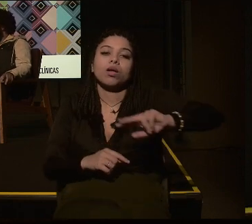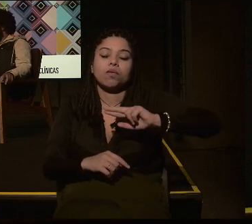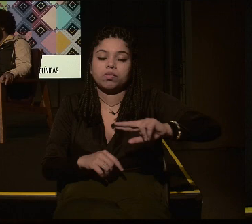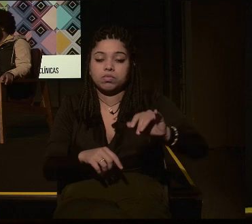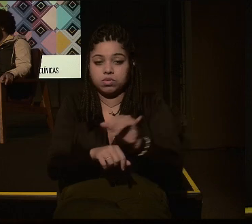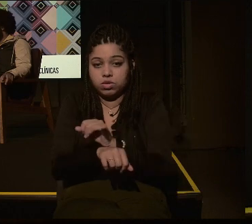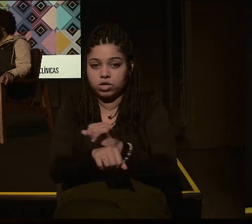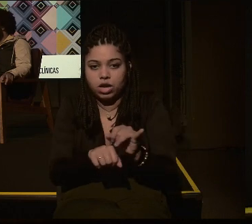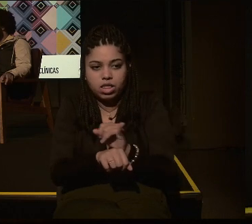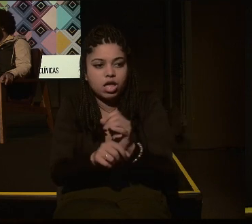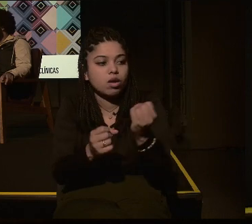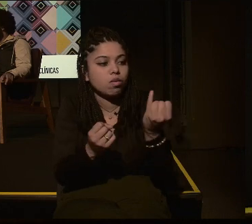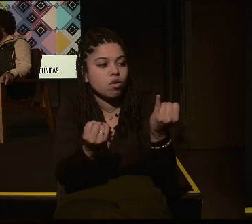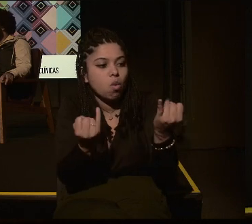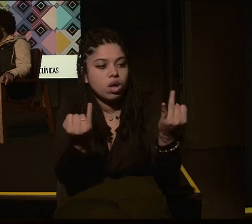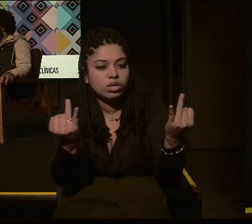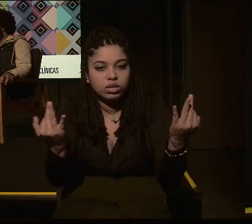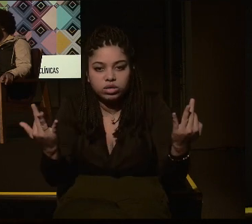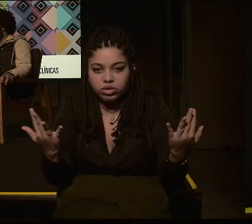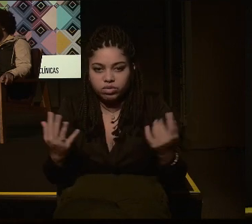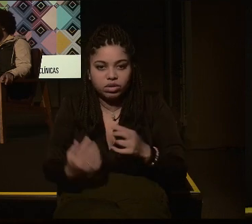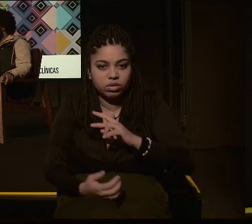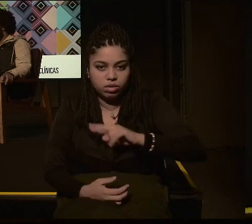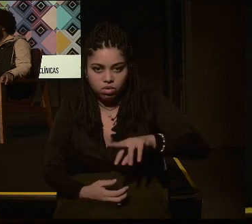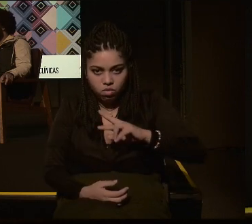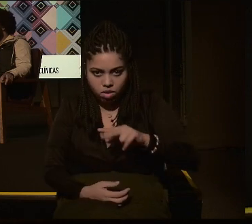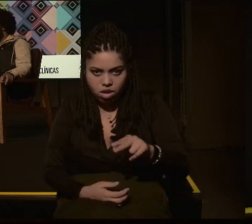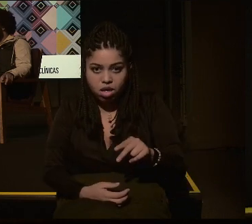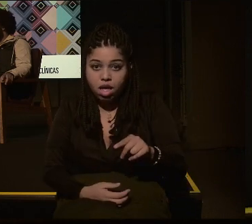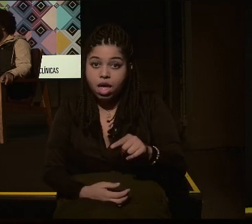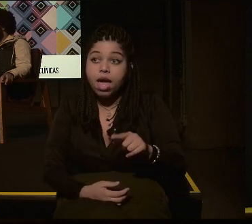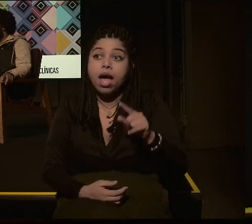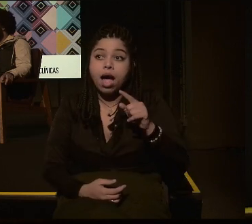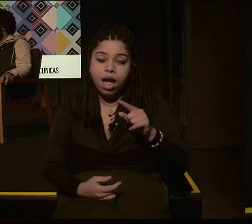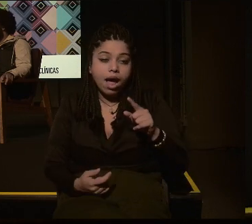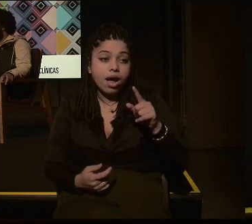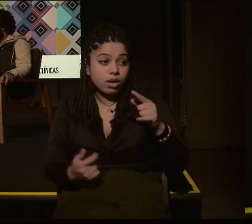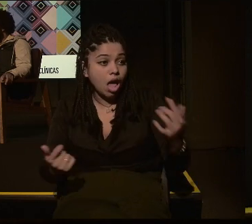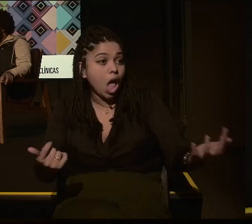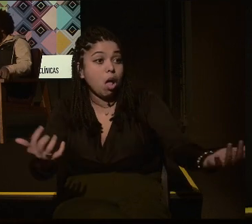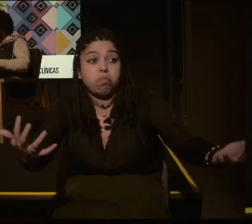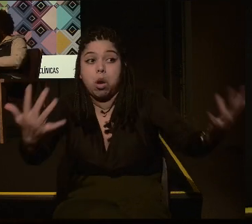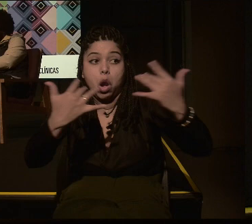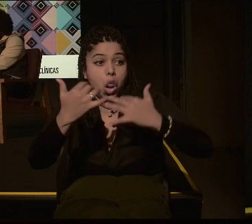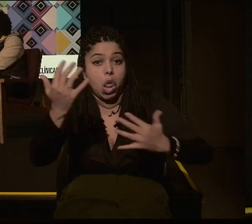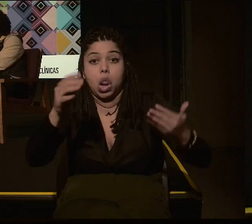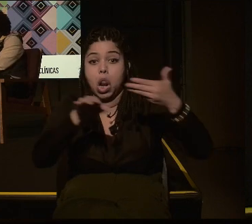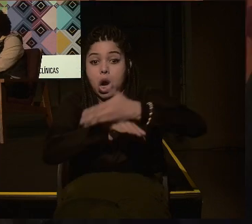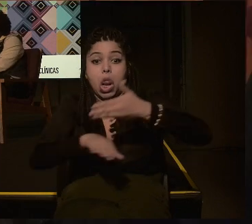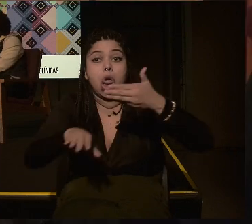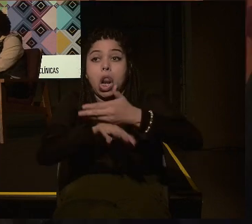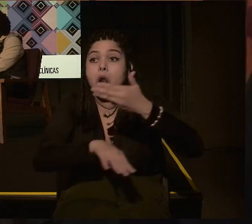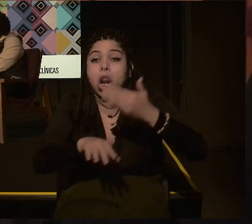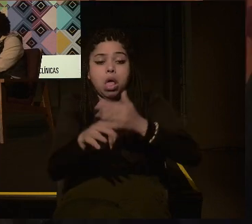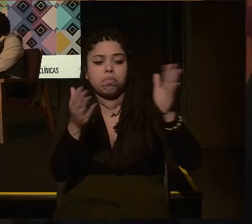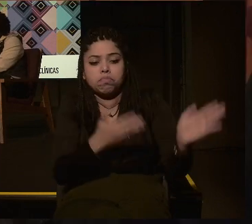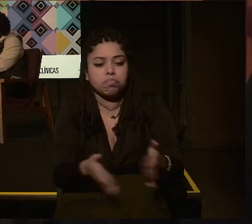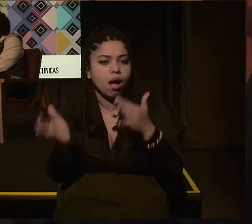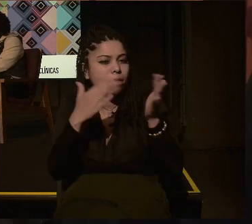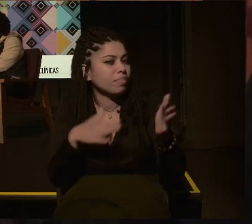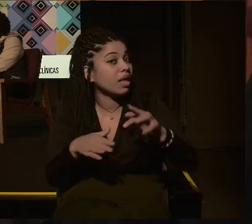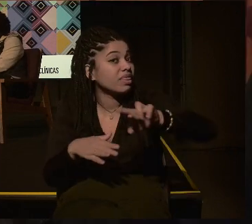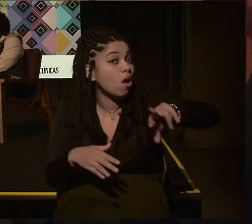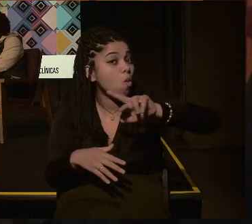apenas quantitativa. Ela é uma ferramenta qualitativa para nós na saúde mental.